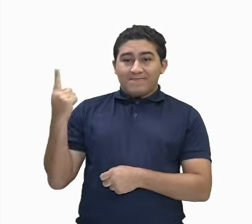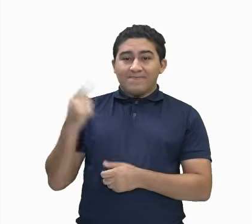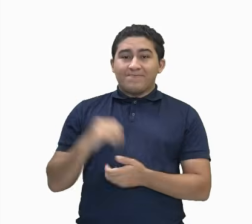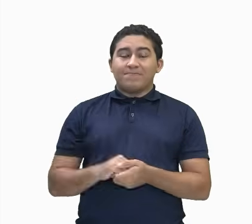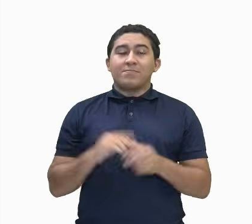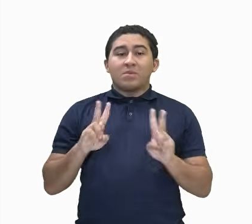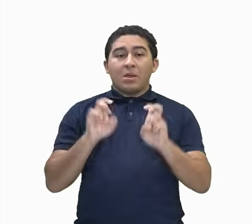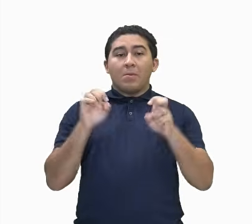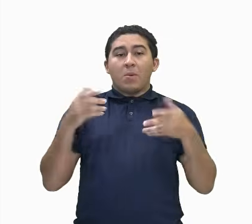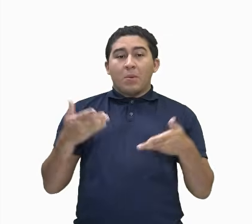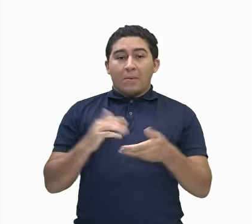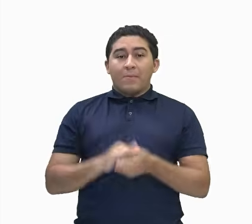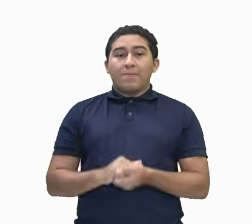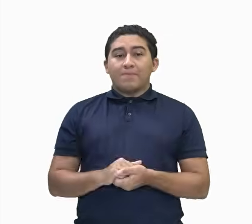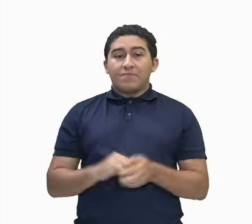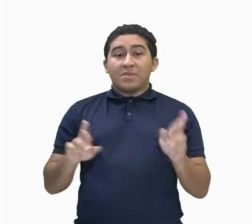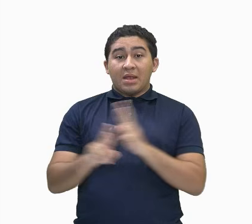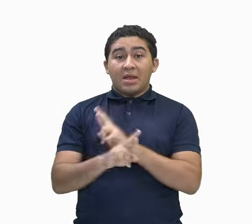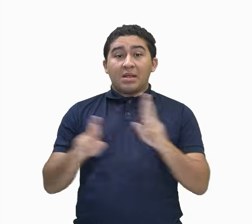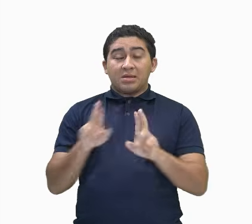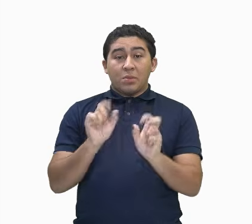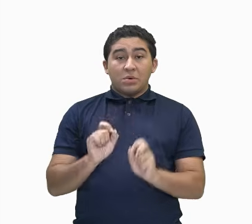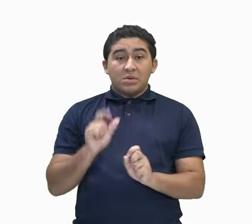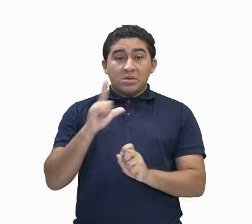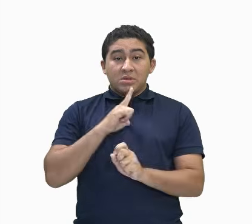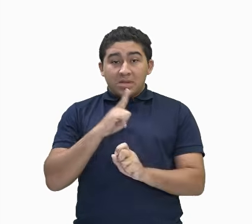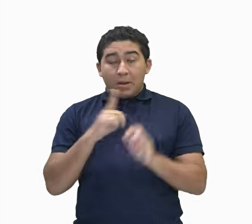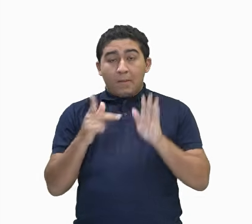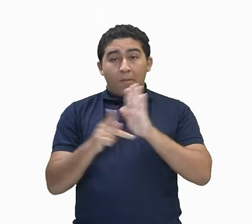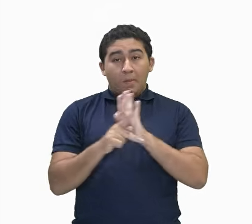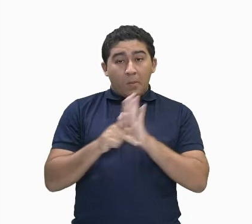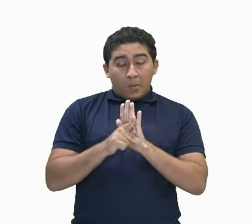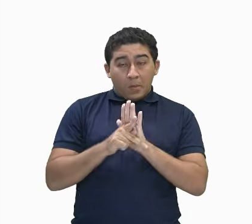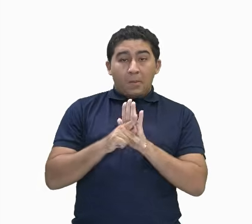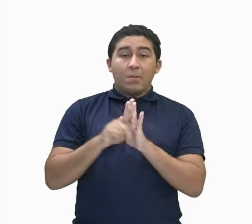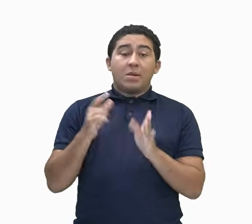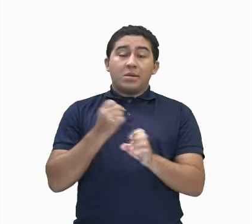de conhecimento, relações entre os componentes